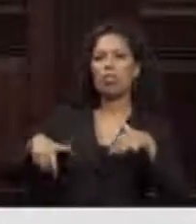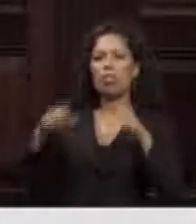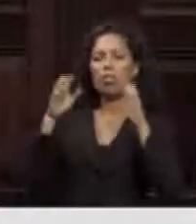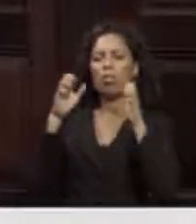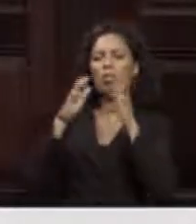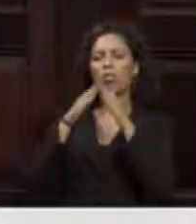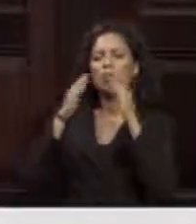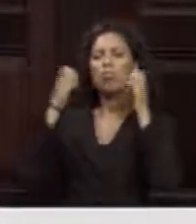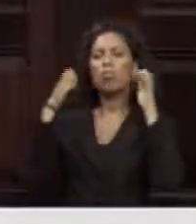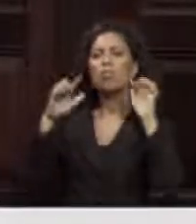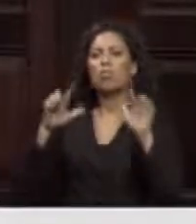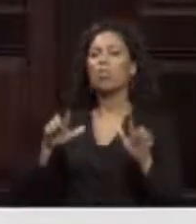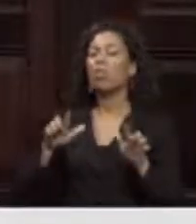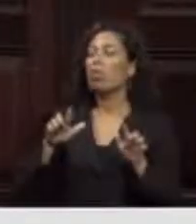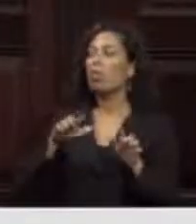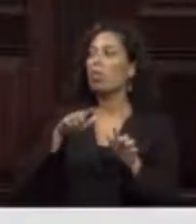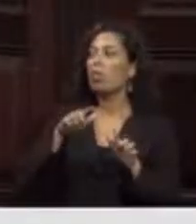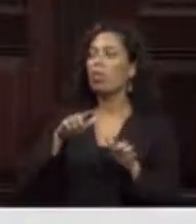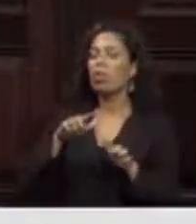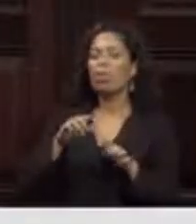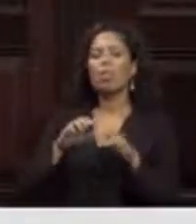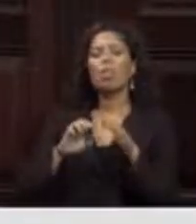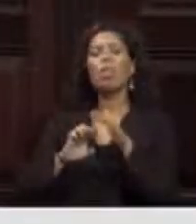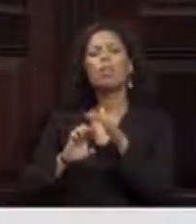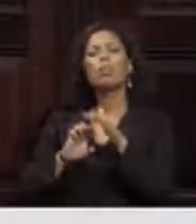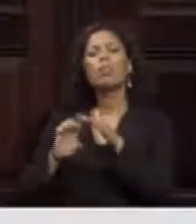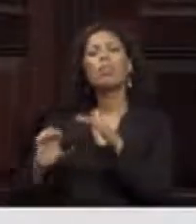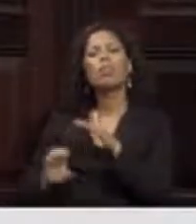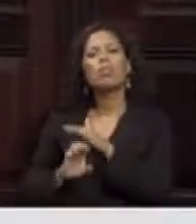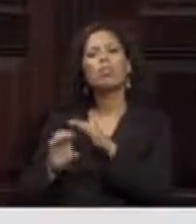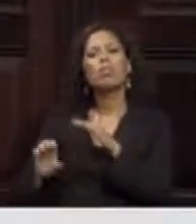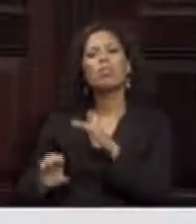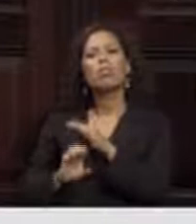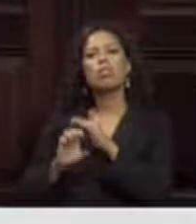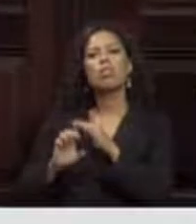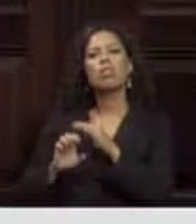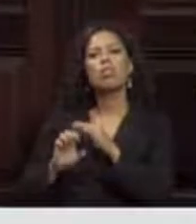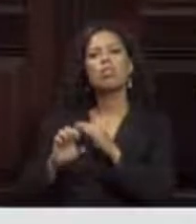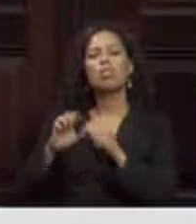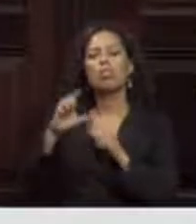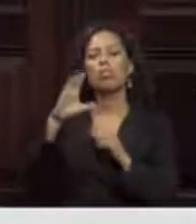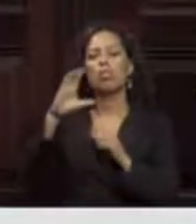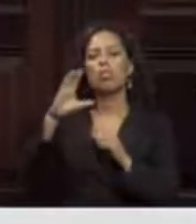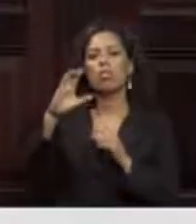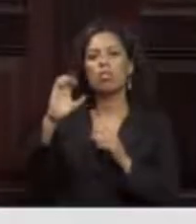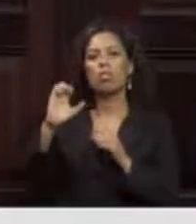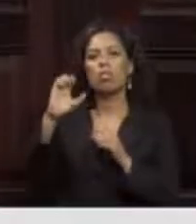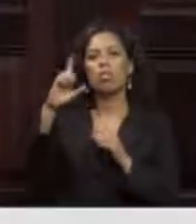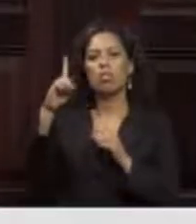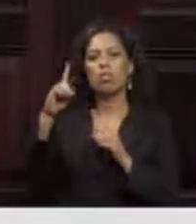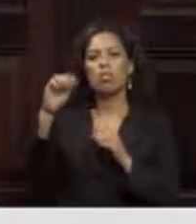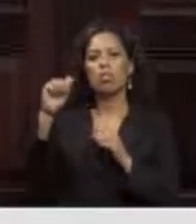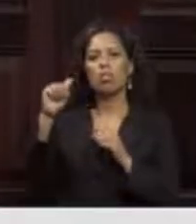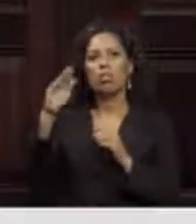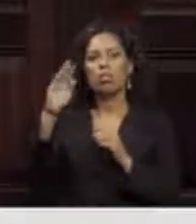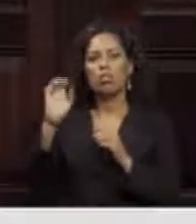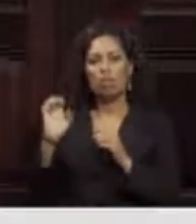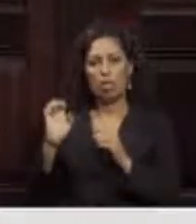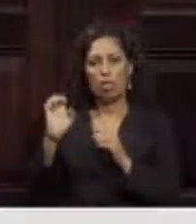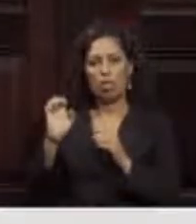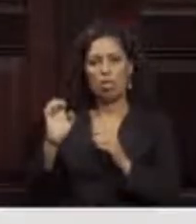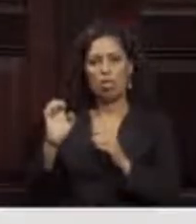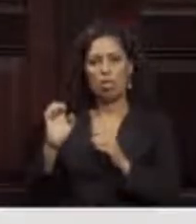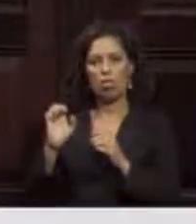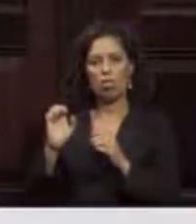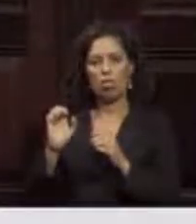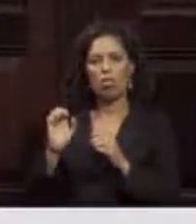Combate à Homofobia com a luta contra a privatização da SEDAI? Eu acho, deputado Mick, que sem fazer nenhuma forçação